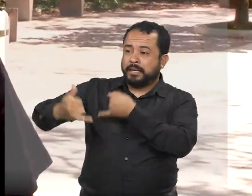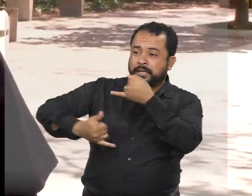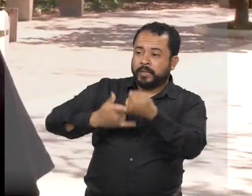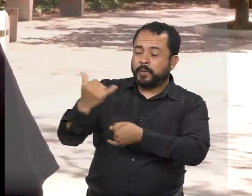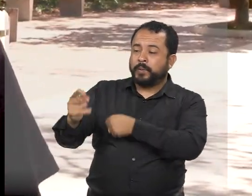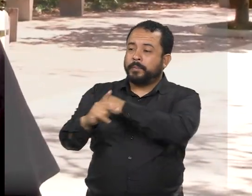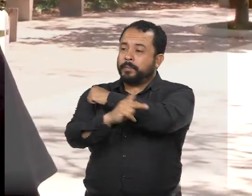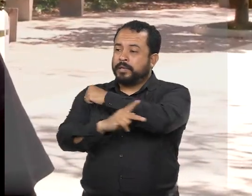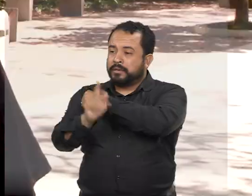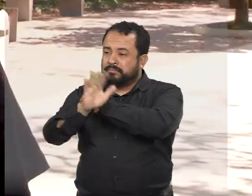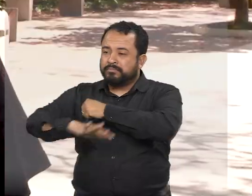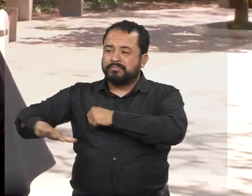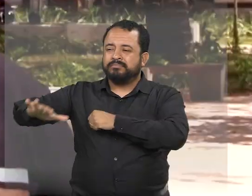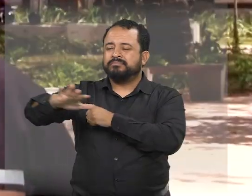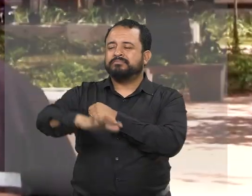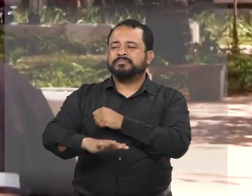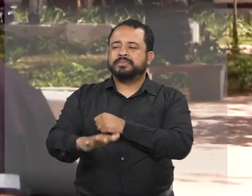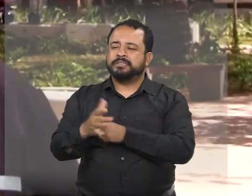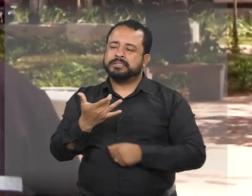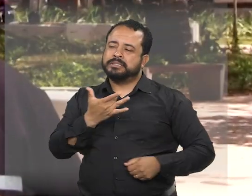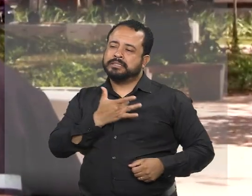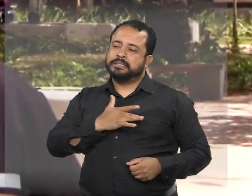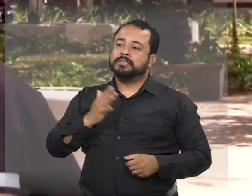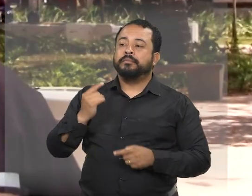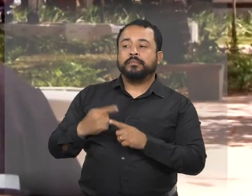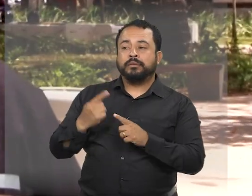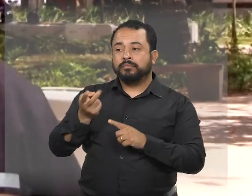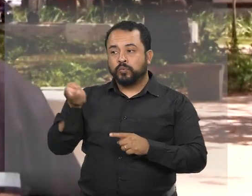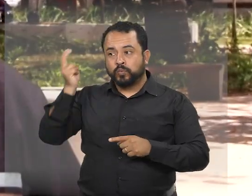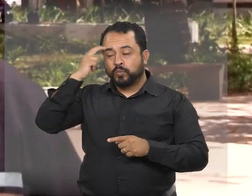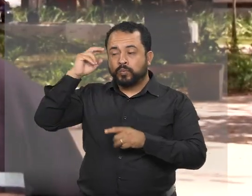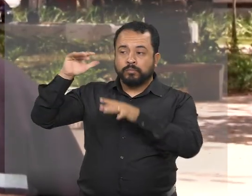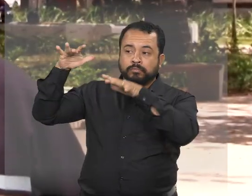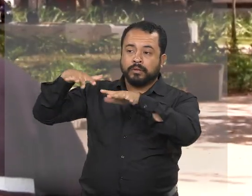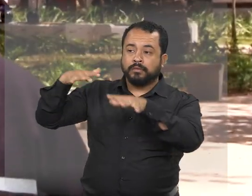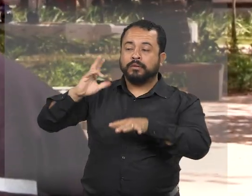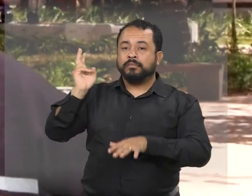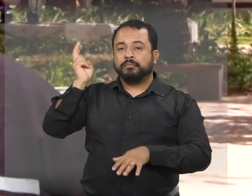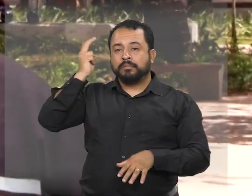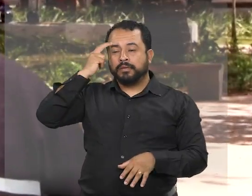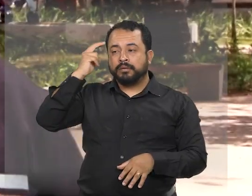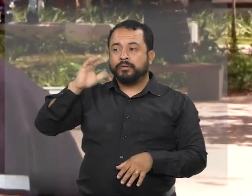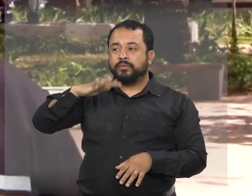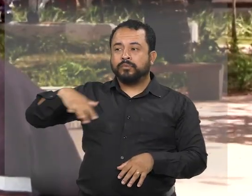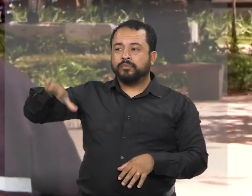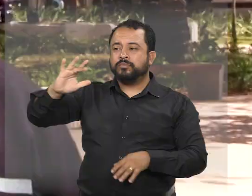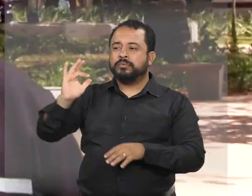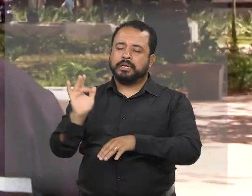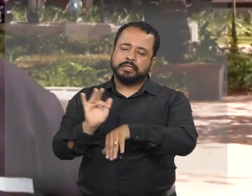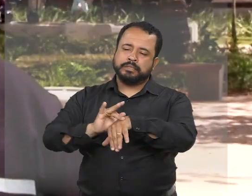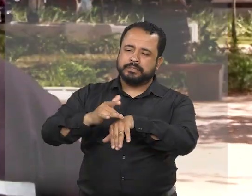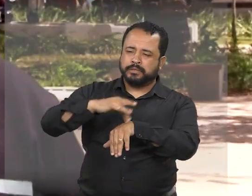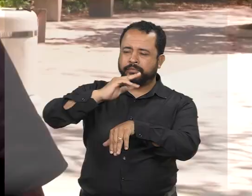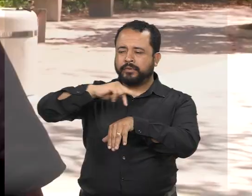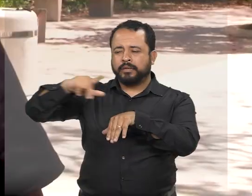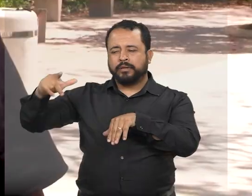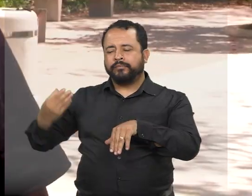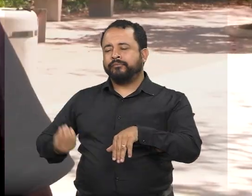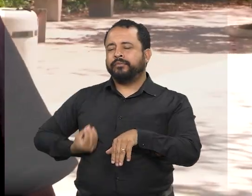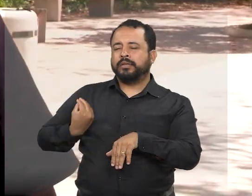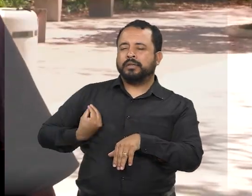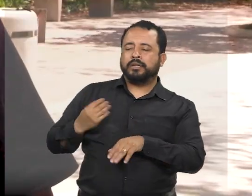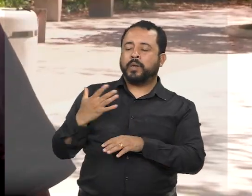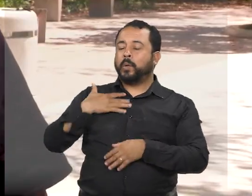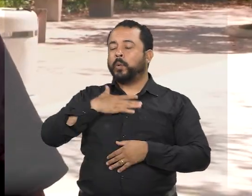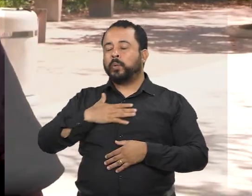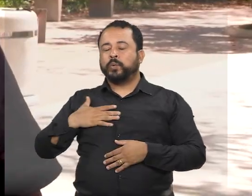tudo brincando na Praça Lucena Maranhão. Então a gente era movido na cultura. Todos os jovens eram envolvidos em todas as danças folclóricas do bairro, né? Era a